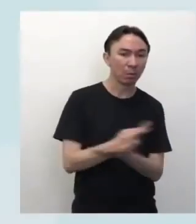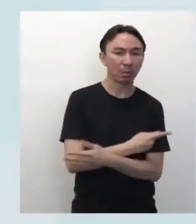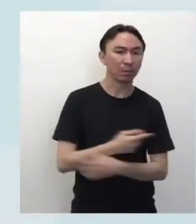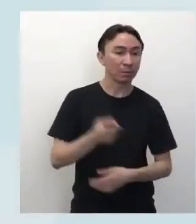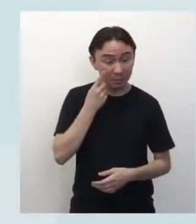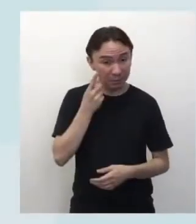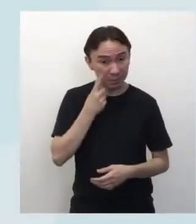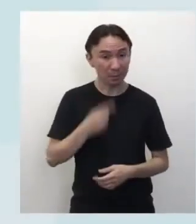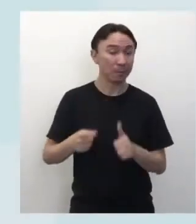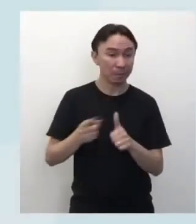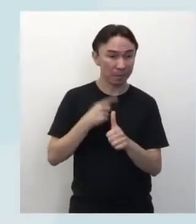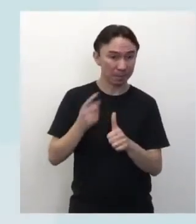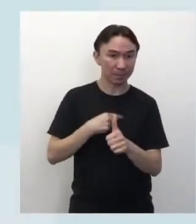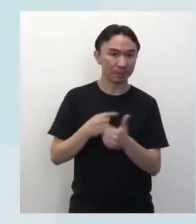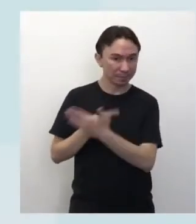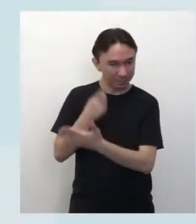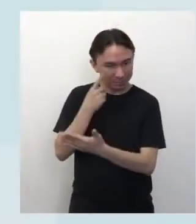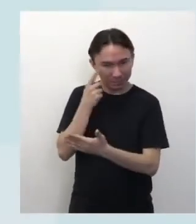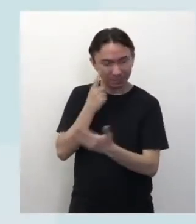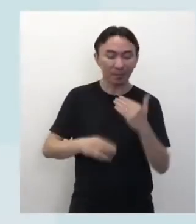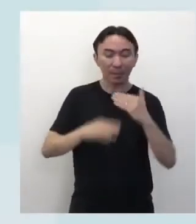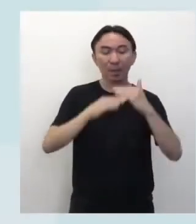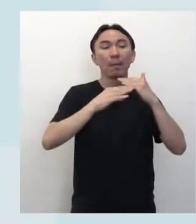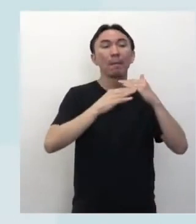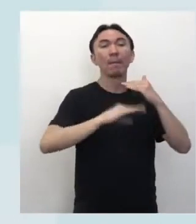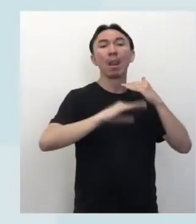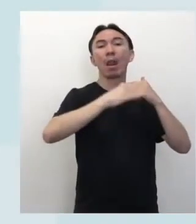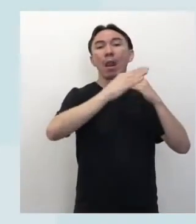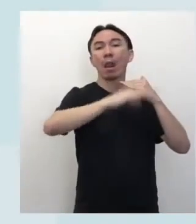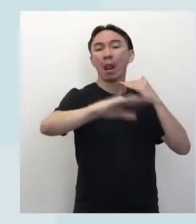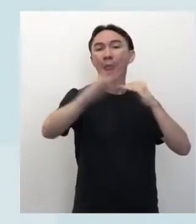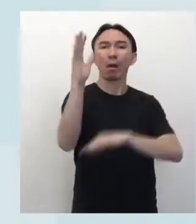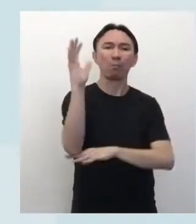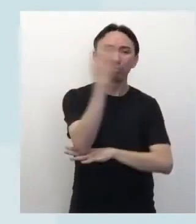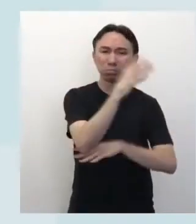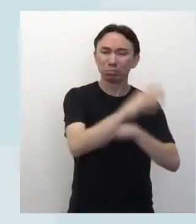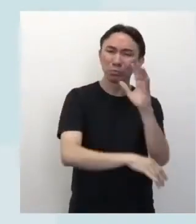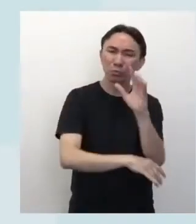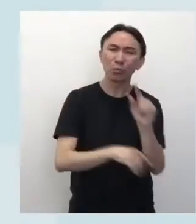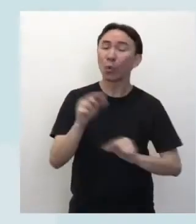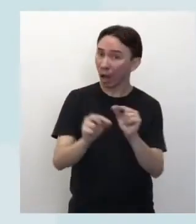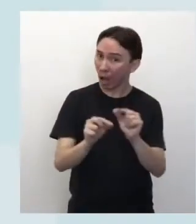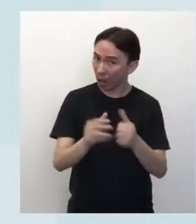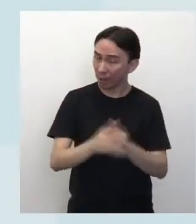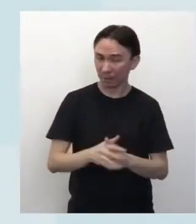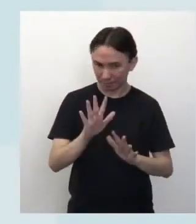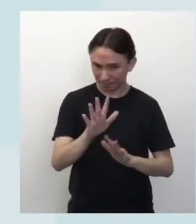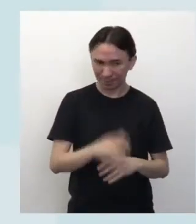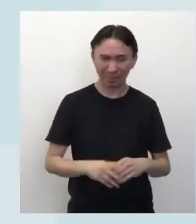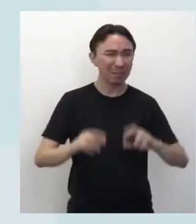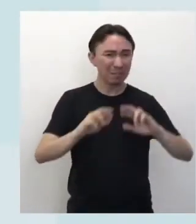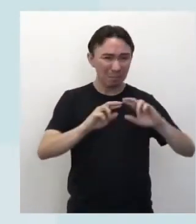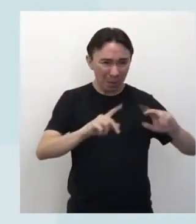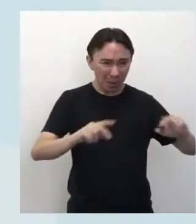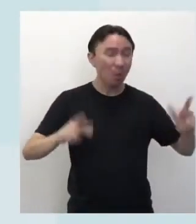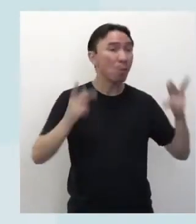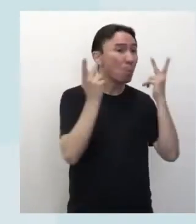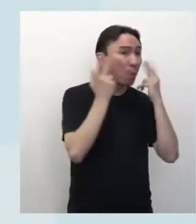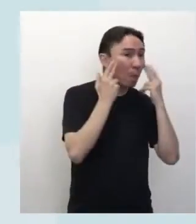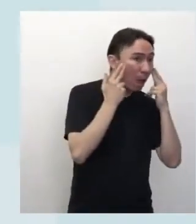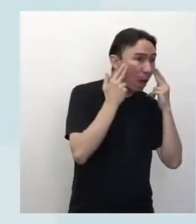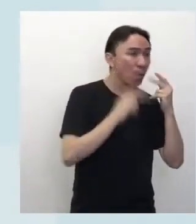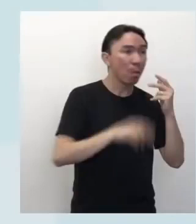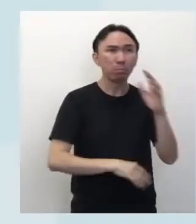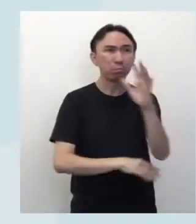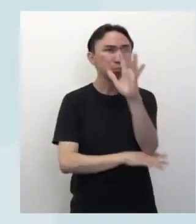primeira imagem, paisagem. Então a paisagem nada mais é do que o conjunto de elementos naturais ou humanizados,